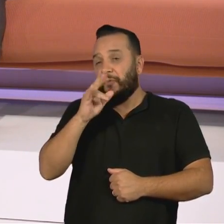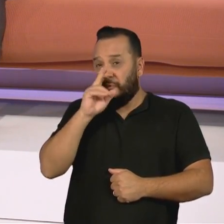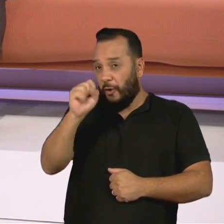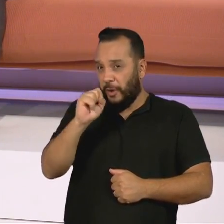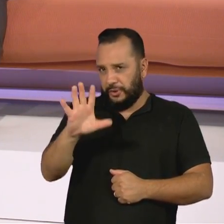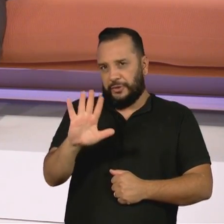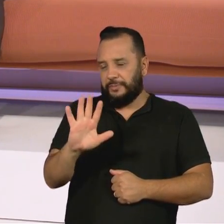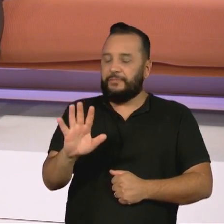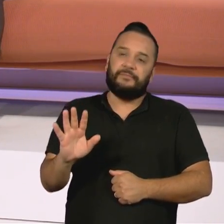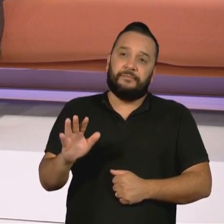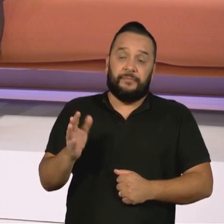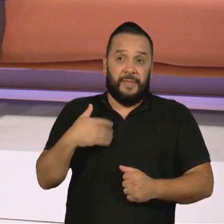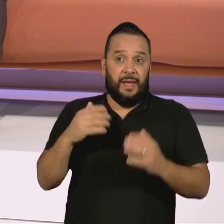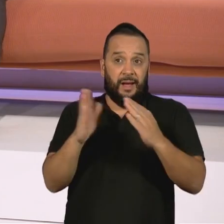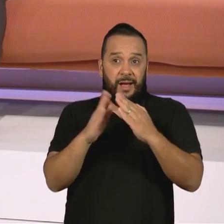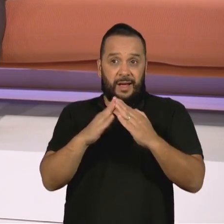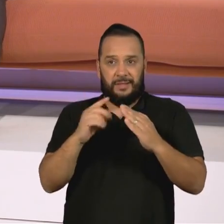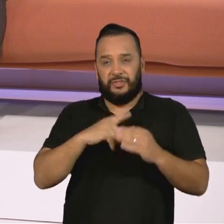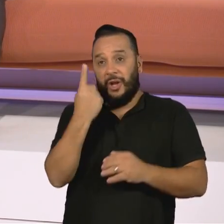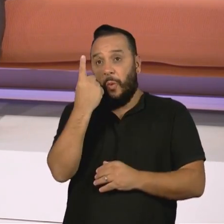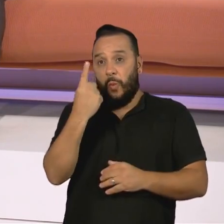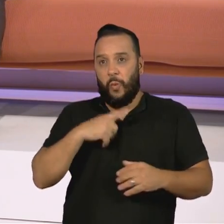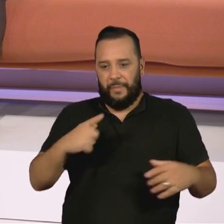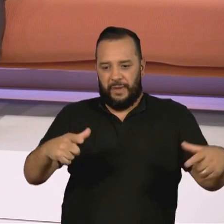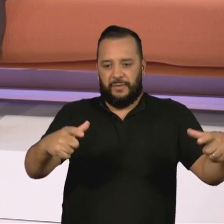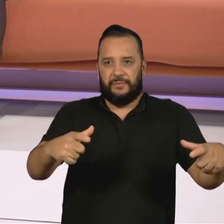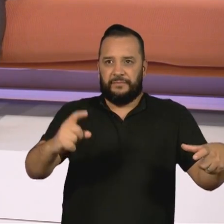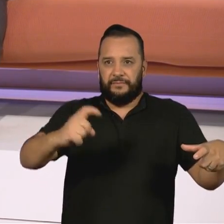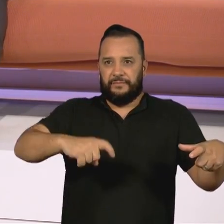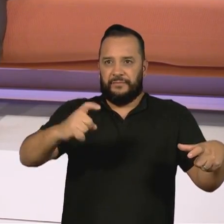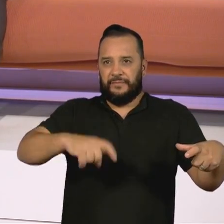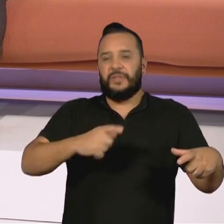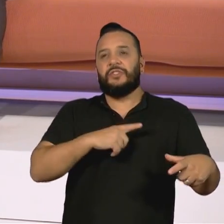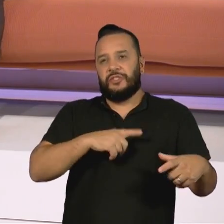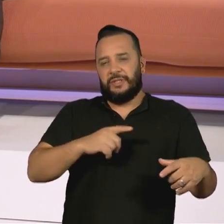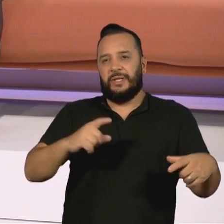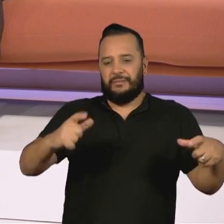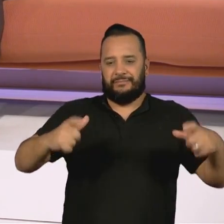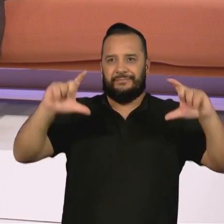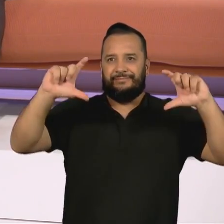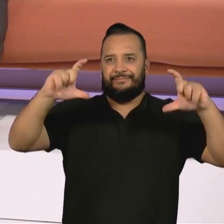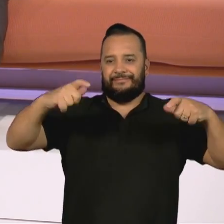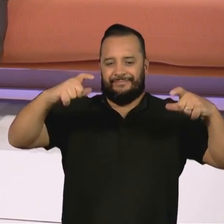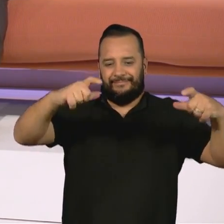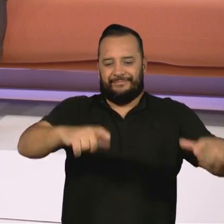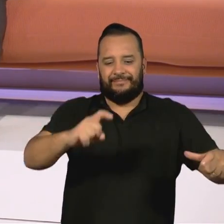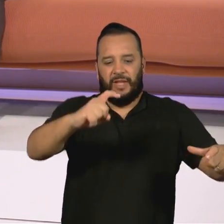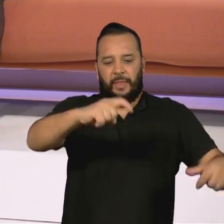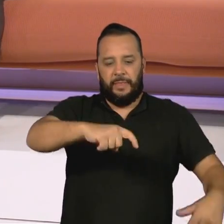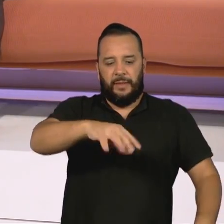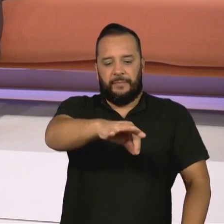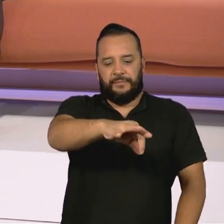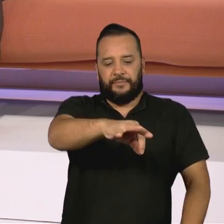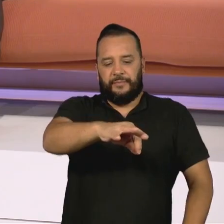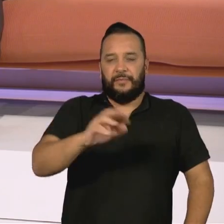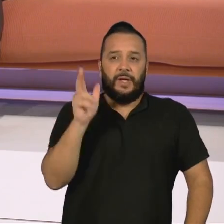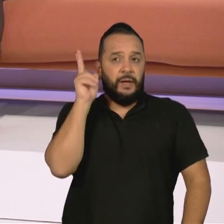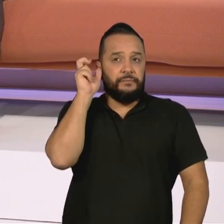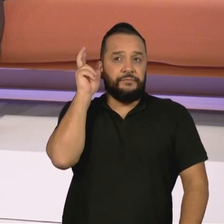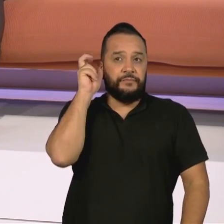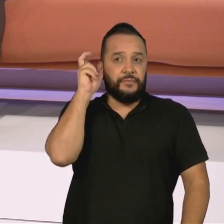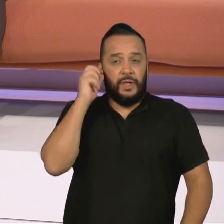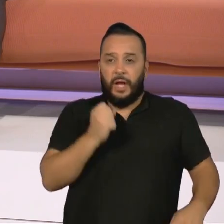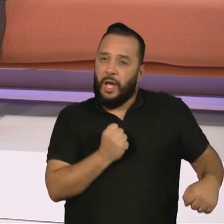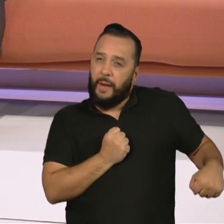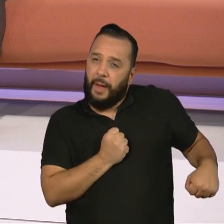meu pai, minha casa tinha uma vitrola só. E meu pai comprava o disco do Roberto Carlos todo ano. E a família feliz ouvia o disco do Roberto Carlos todo ano, que era uma coisa maravilhosa. A